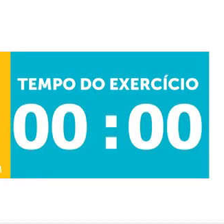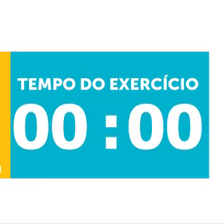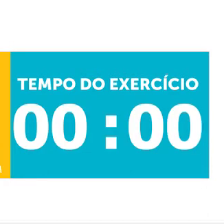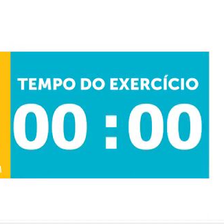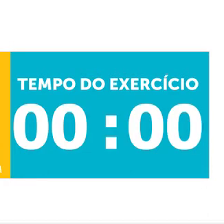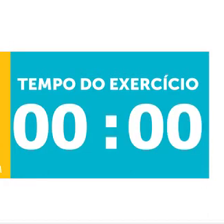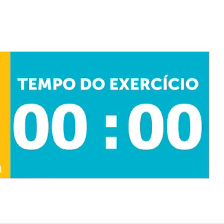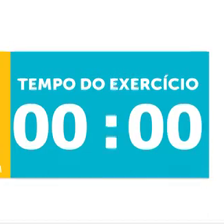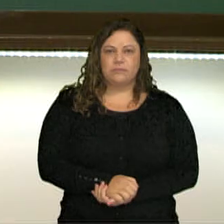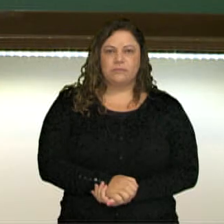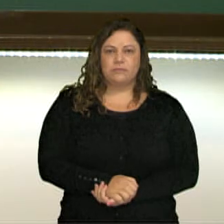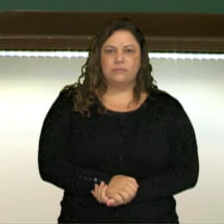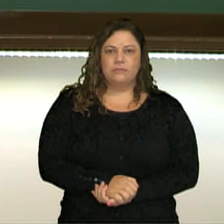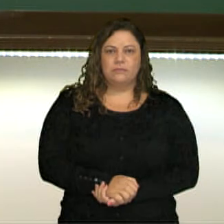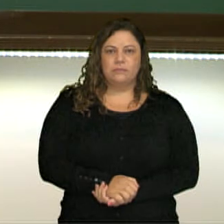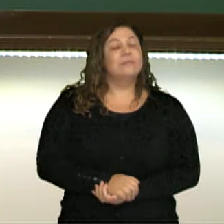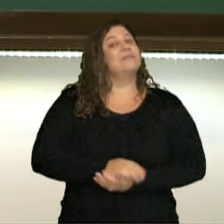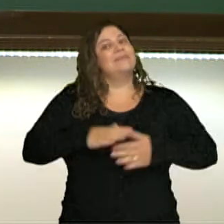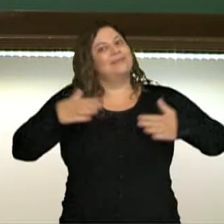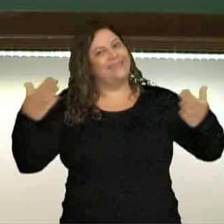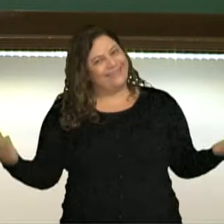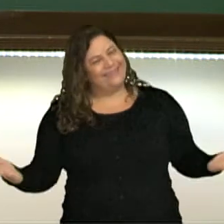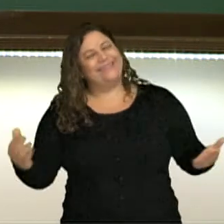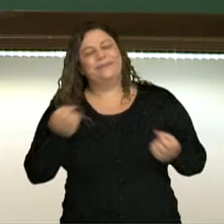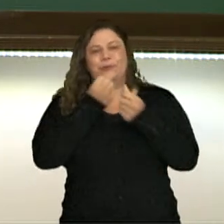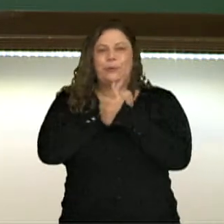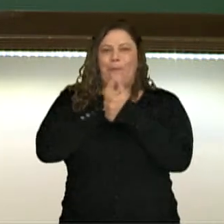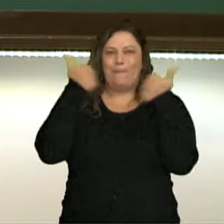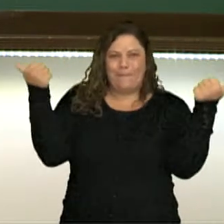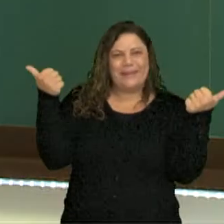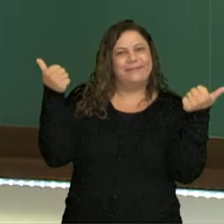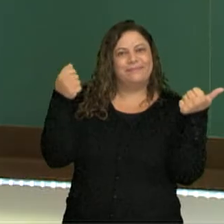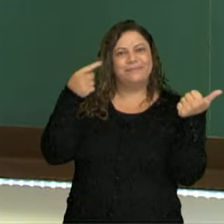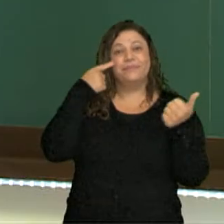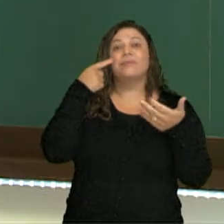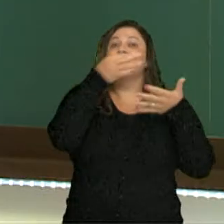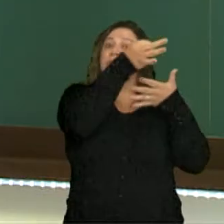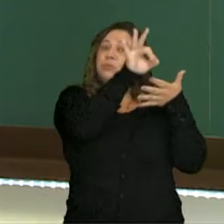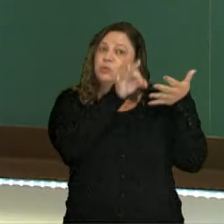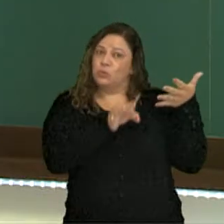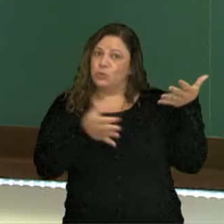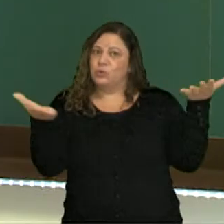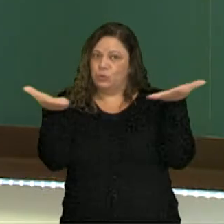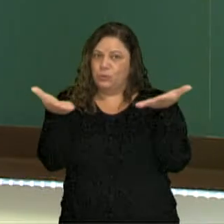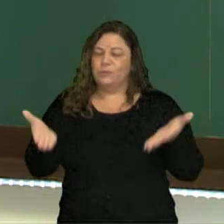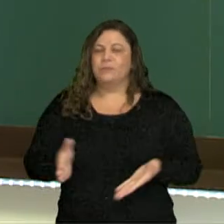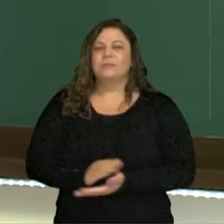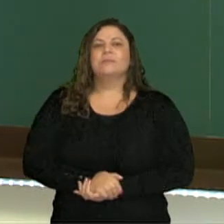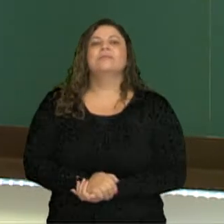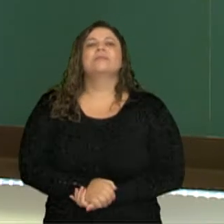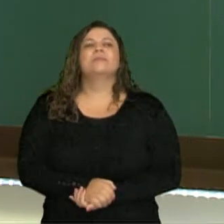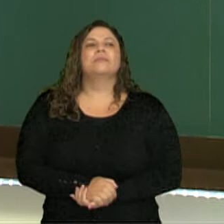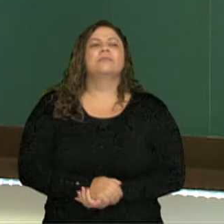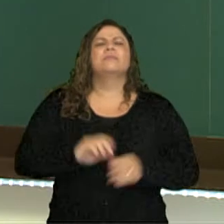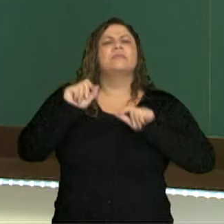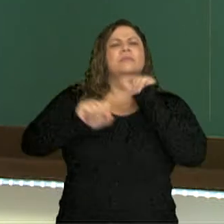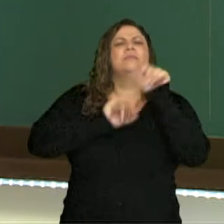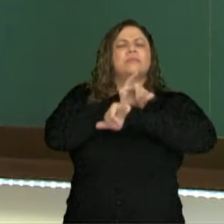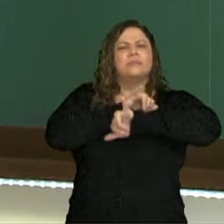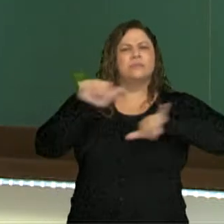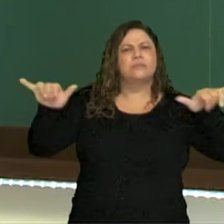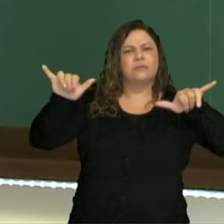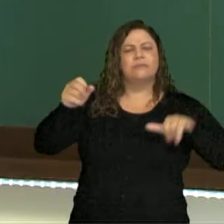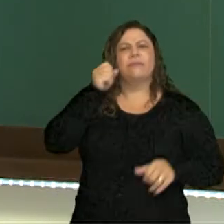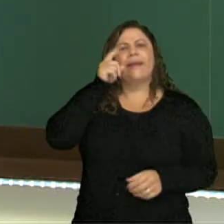Listo, chicos, muy bien, vamos a corregir. Então, qual é o mensaje que passa